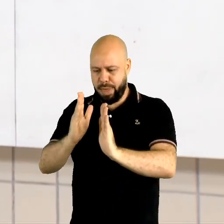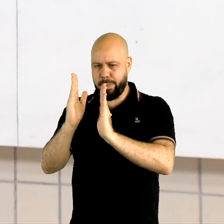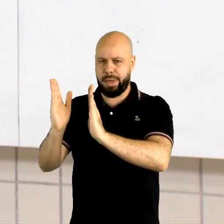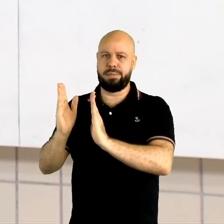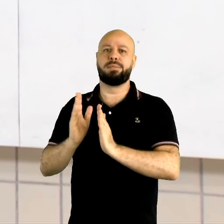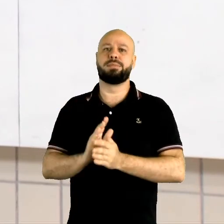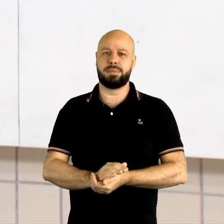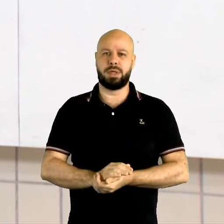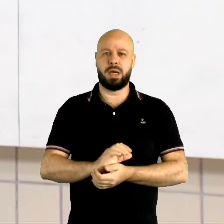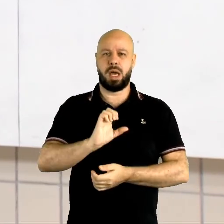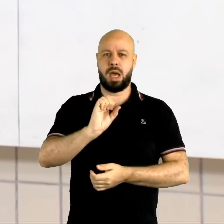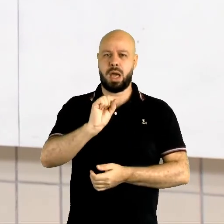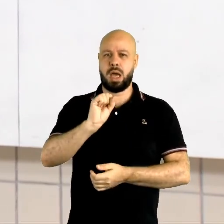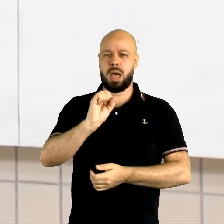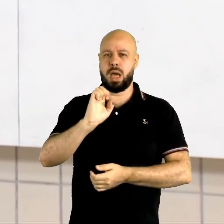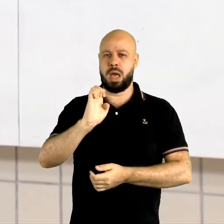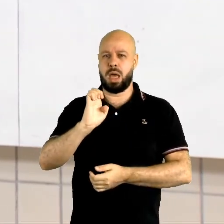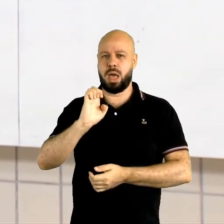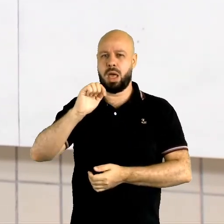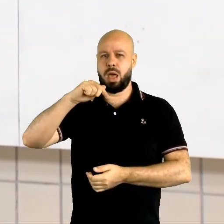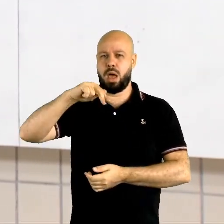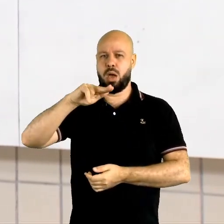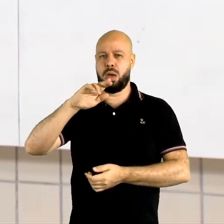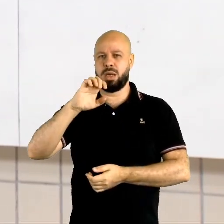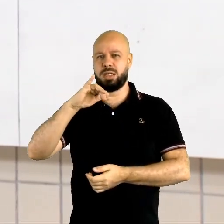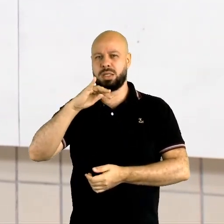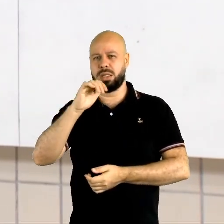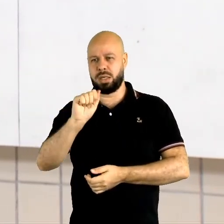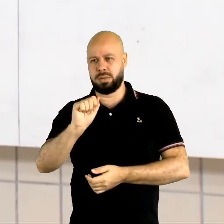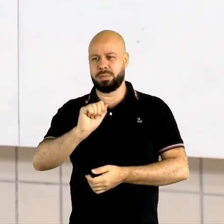a sequência.